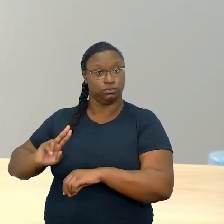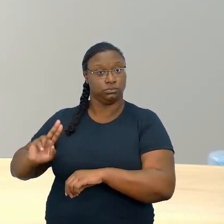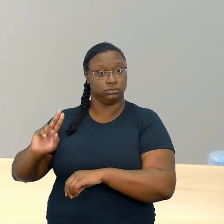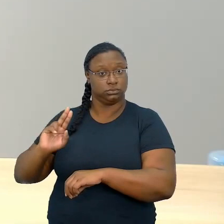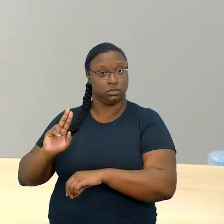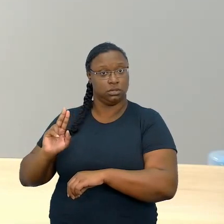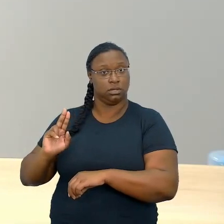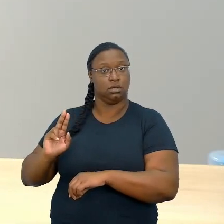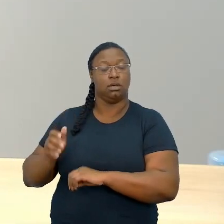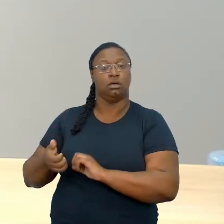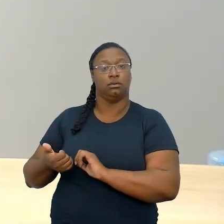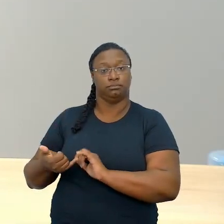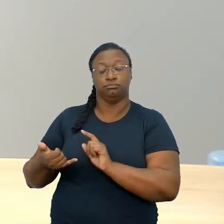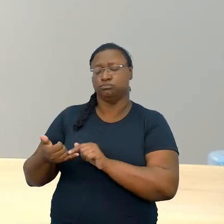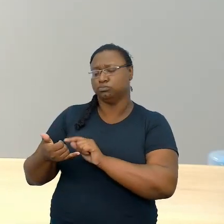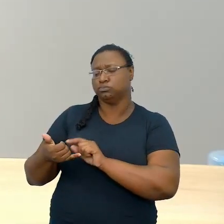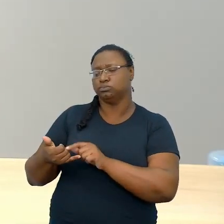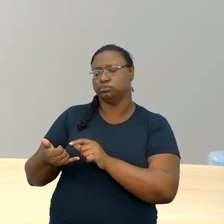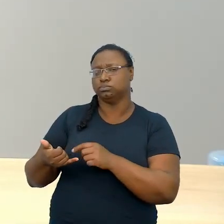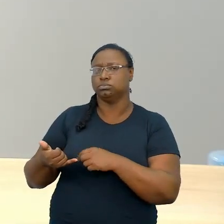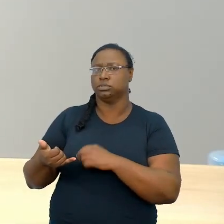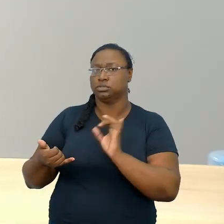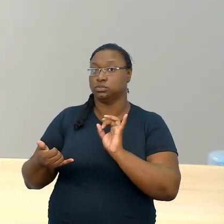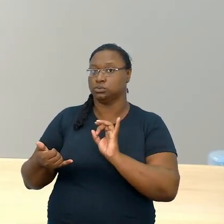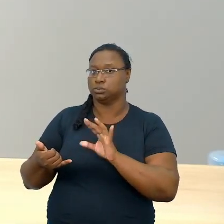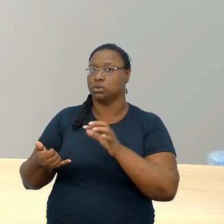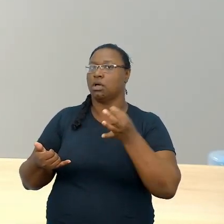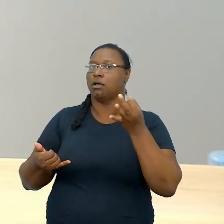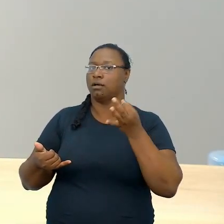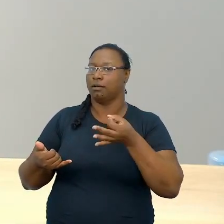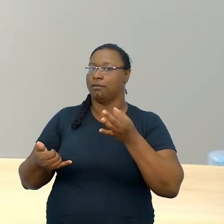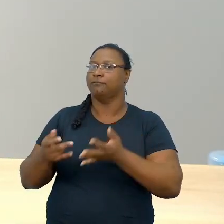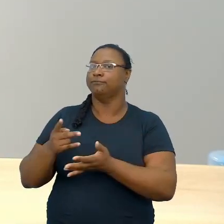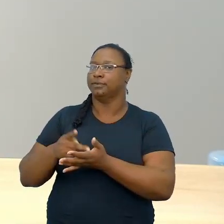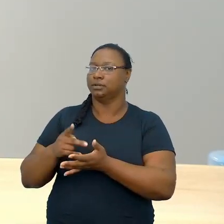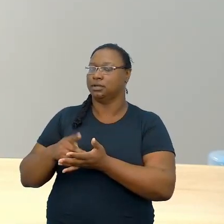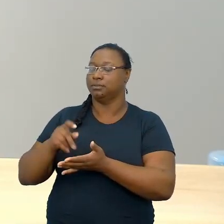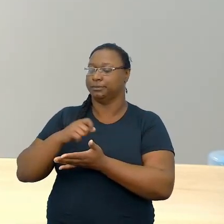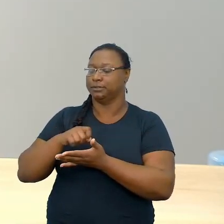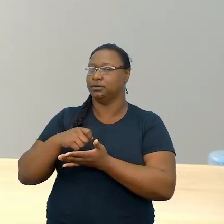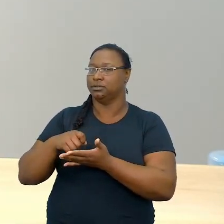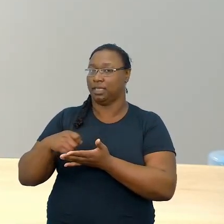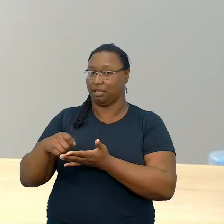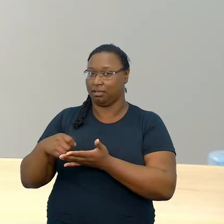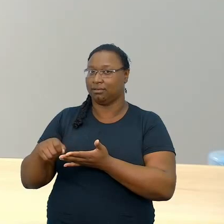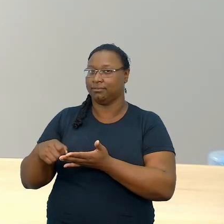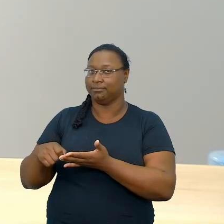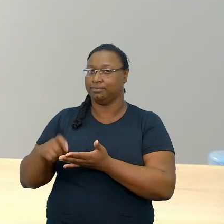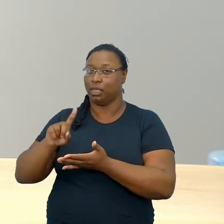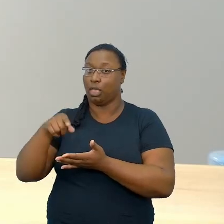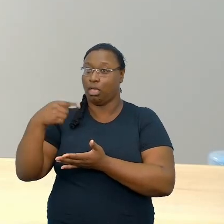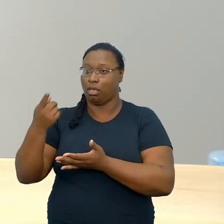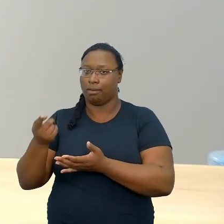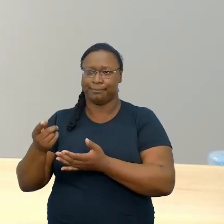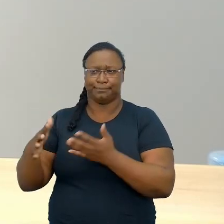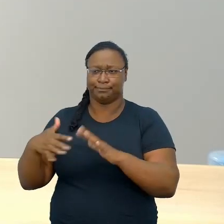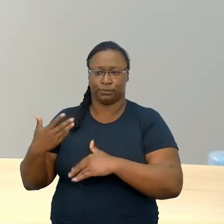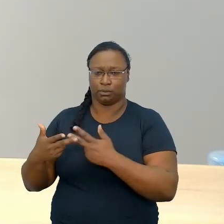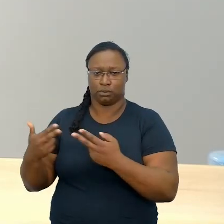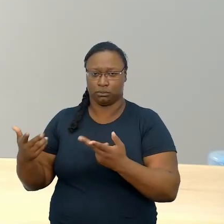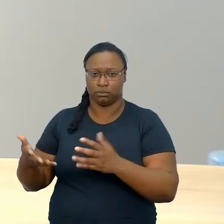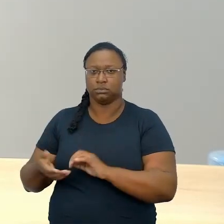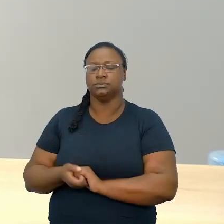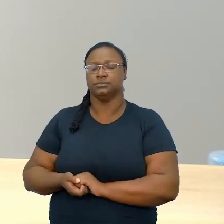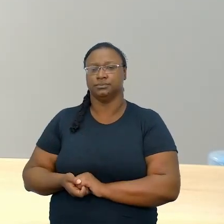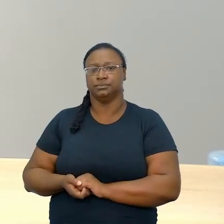se ele utiliza realmente o celular para fazer as anotações do diário e como elas estão sendo registradas.